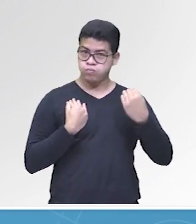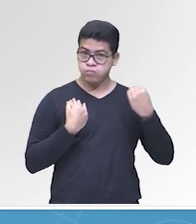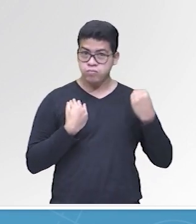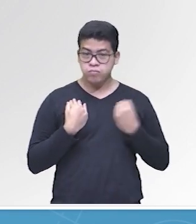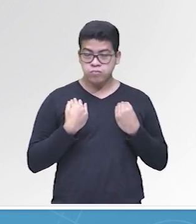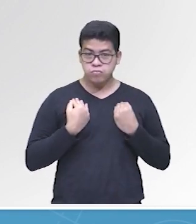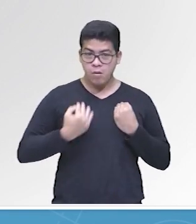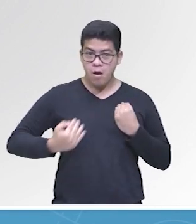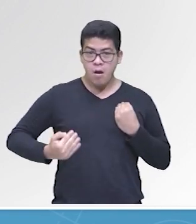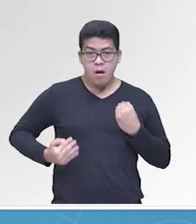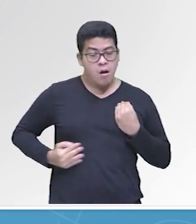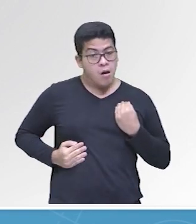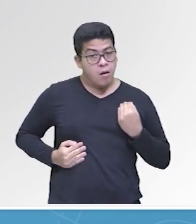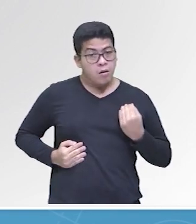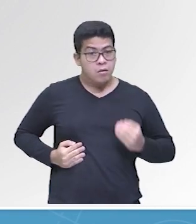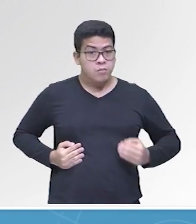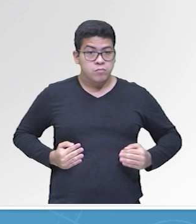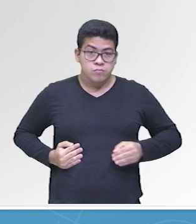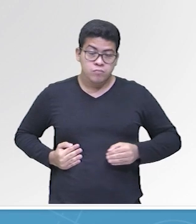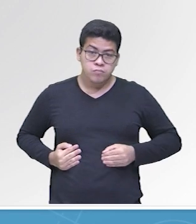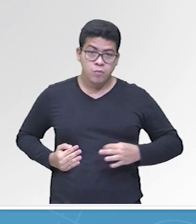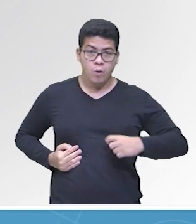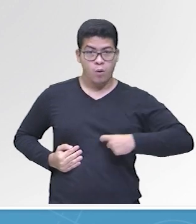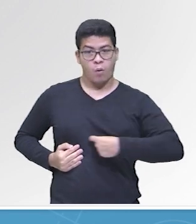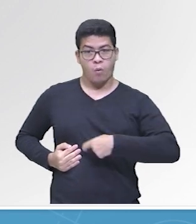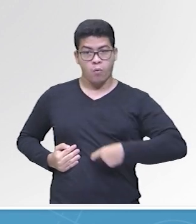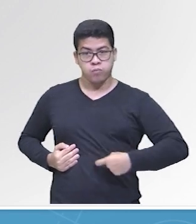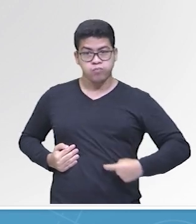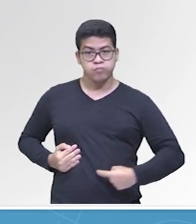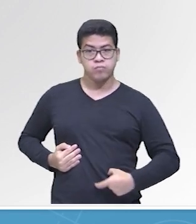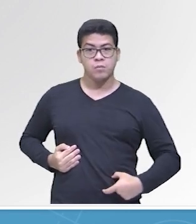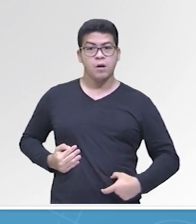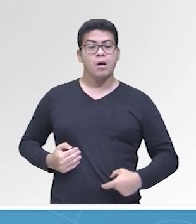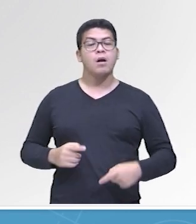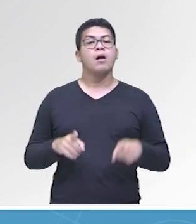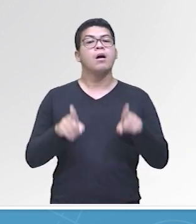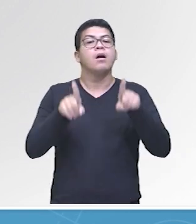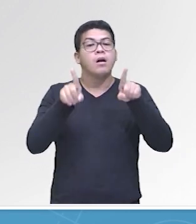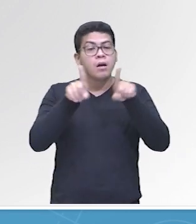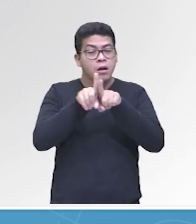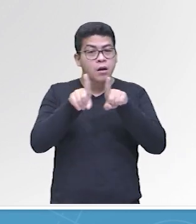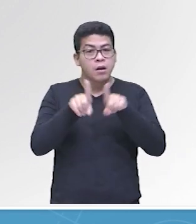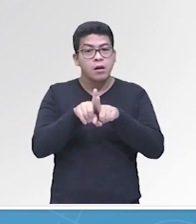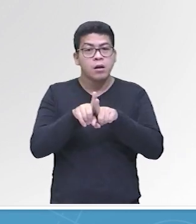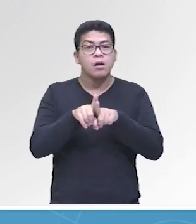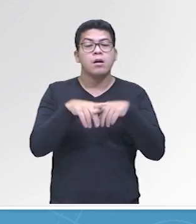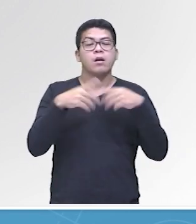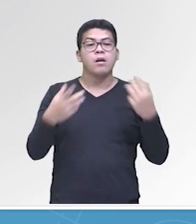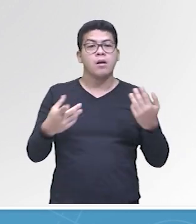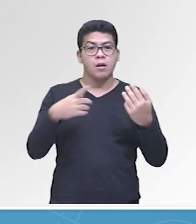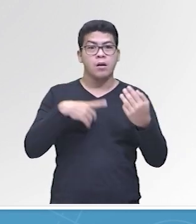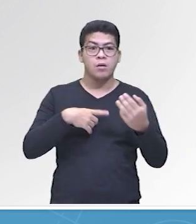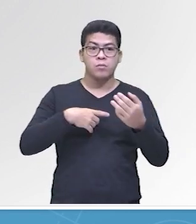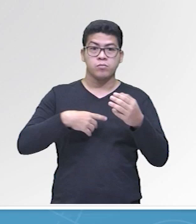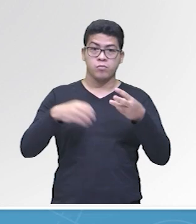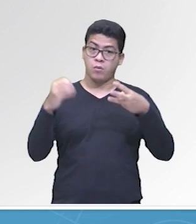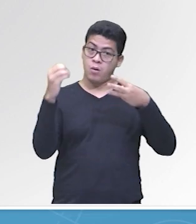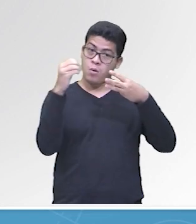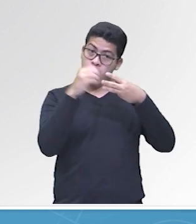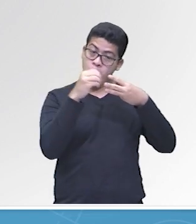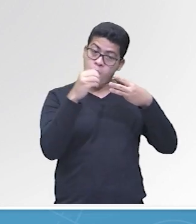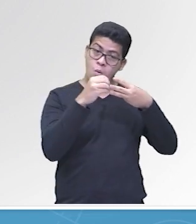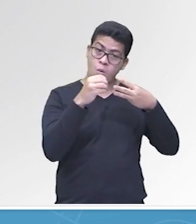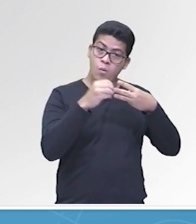com célula, o jogo de células vai te construir um tecido, os tecidos vão formar os órgãos,